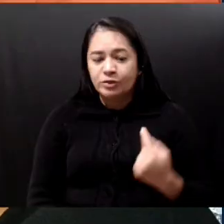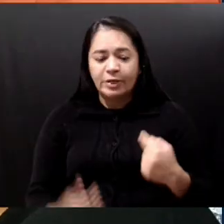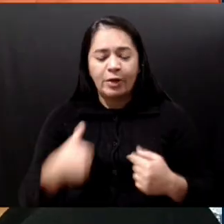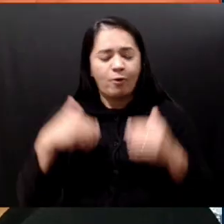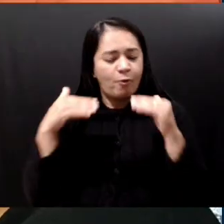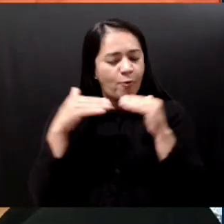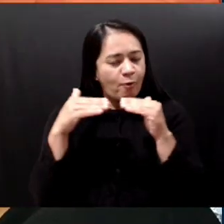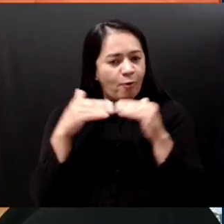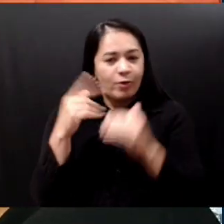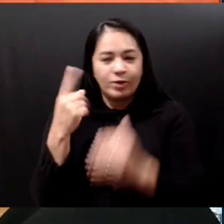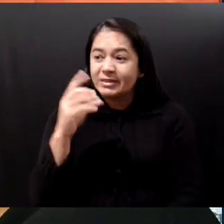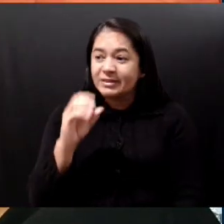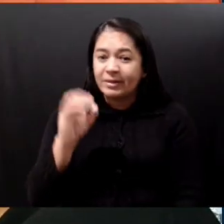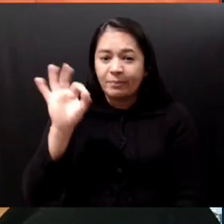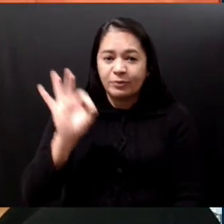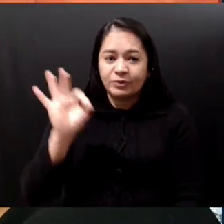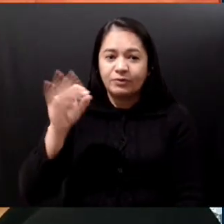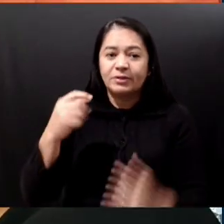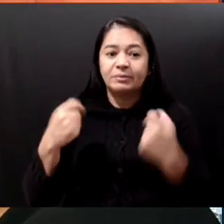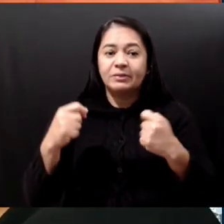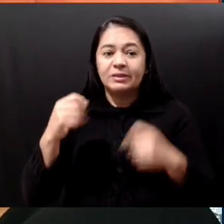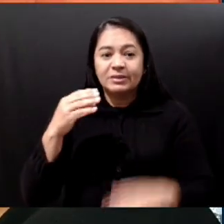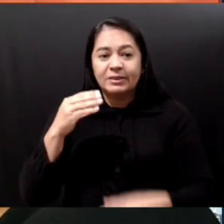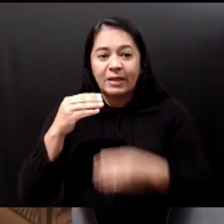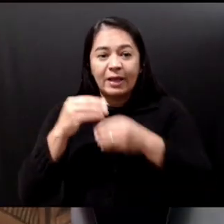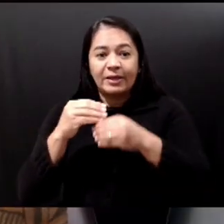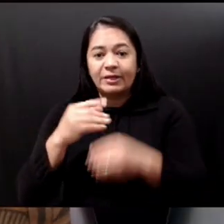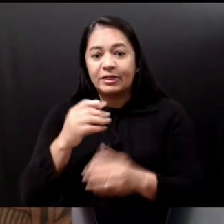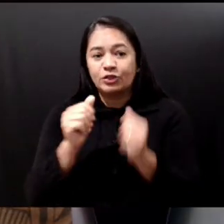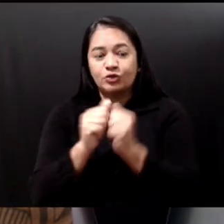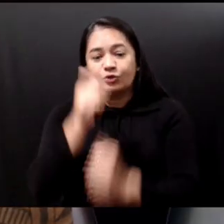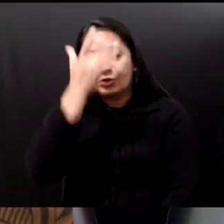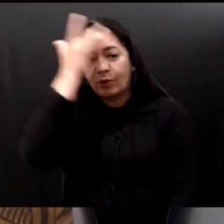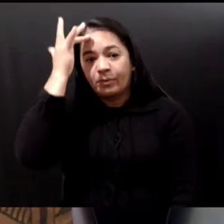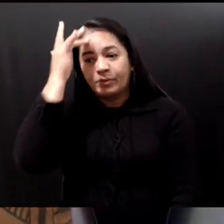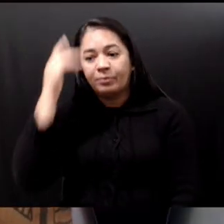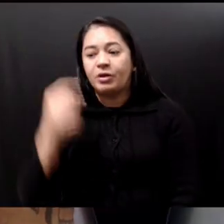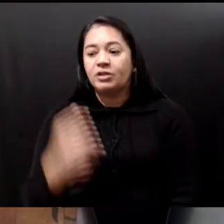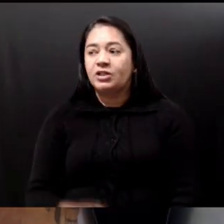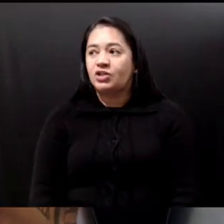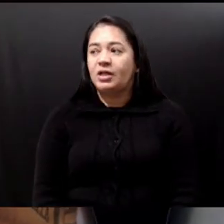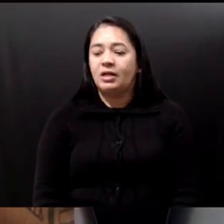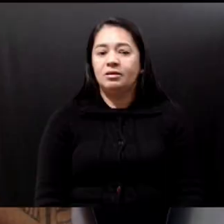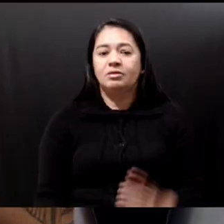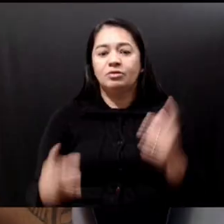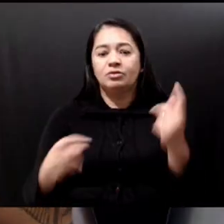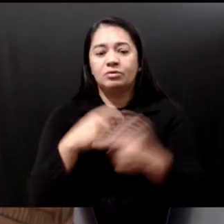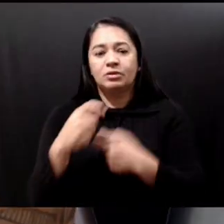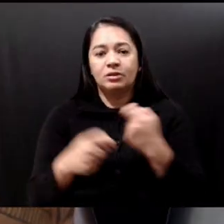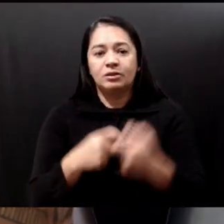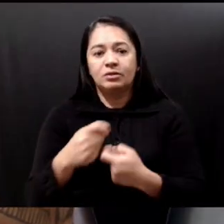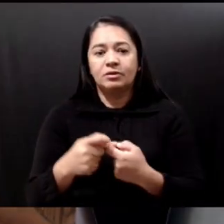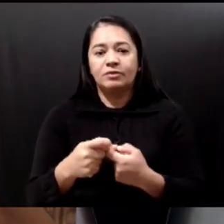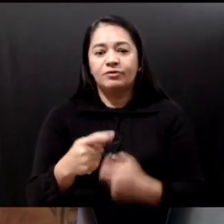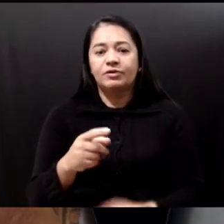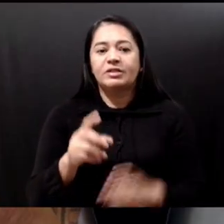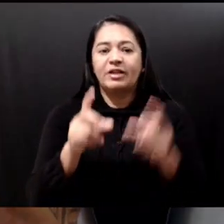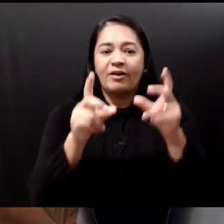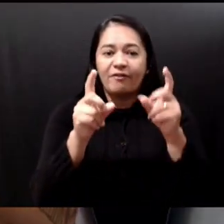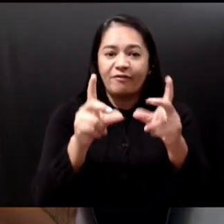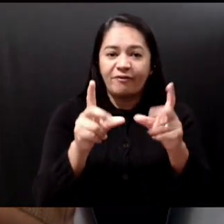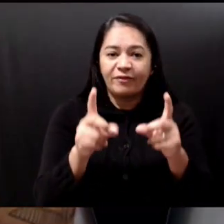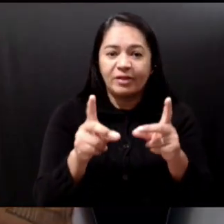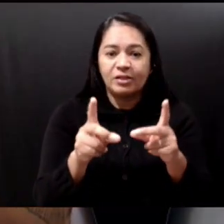agregar pessoas, né. Negócio é sobre pessoas. Não existe você vender nada que não seja para uma pessoa. E para que